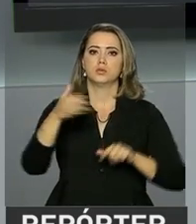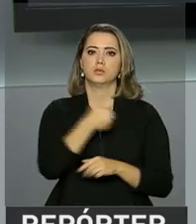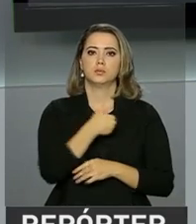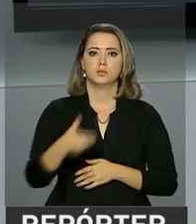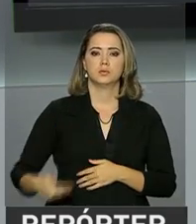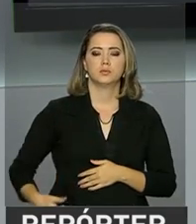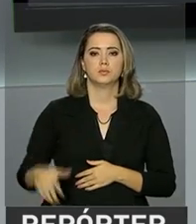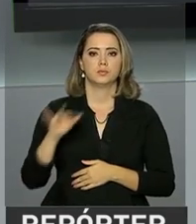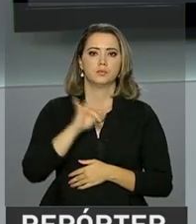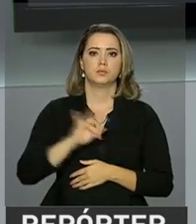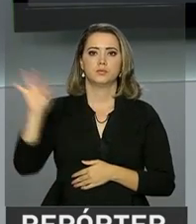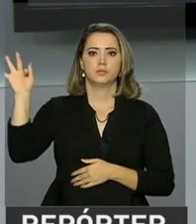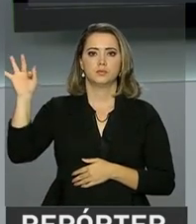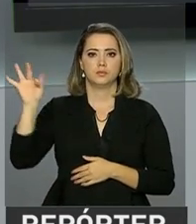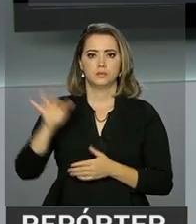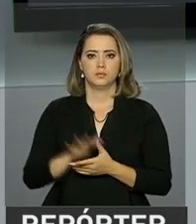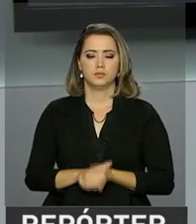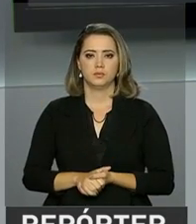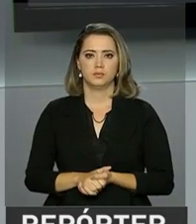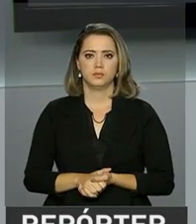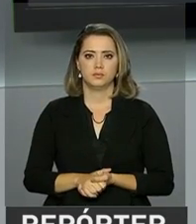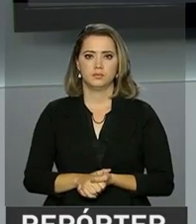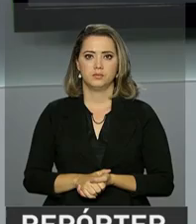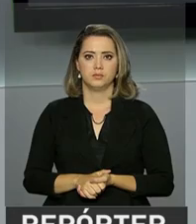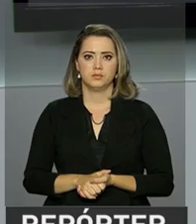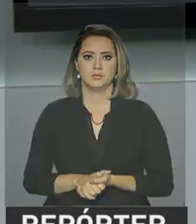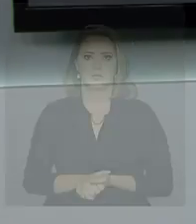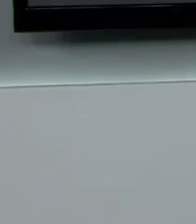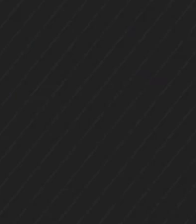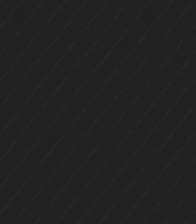gente aqui na NBR a TV do Governo